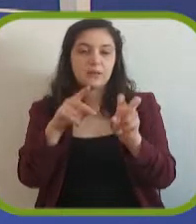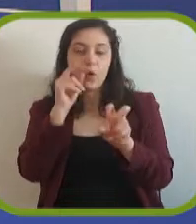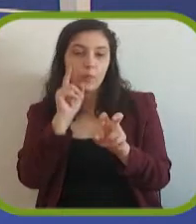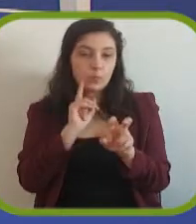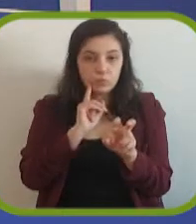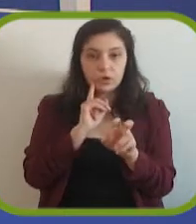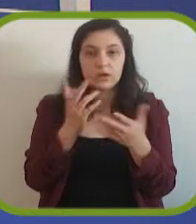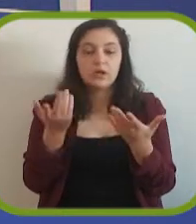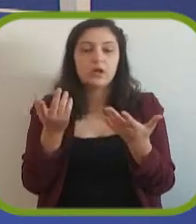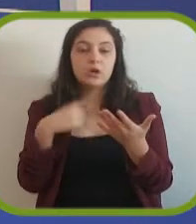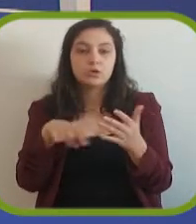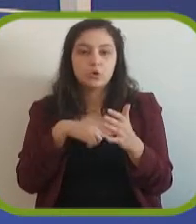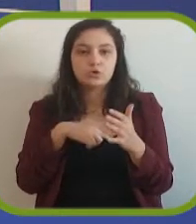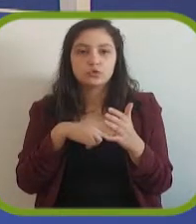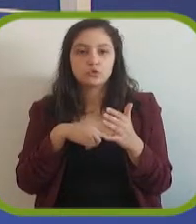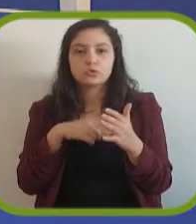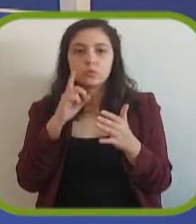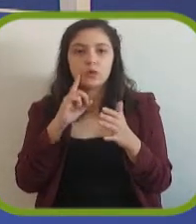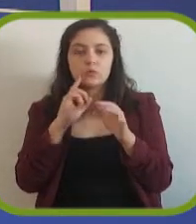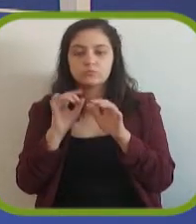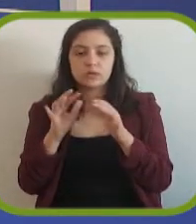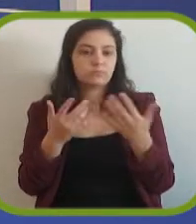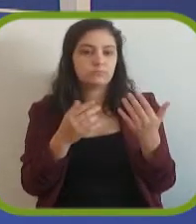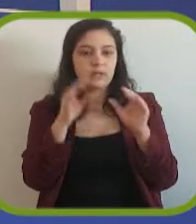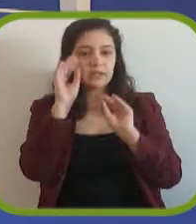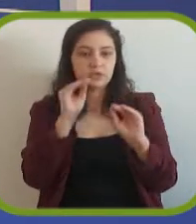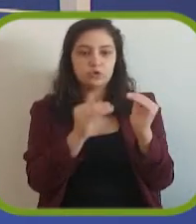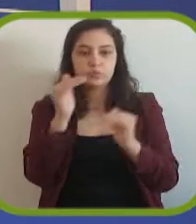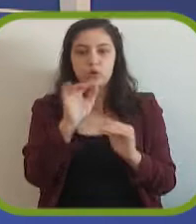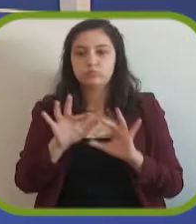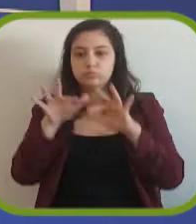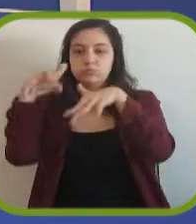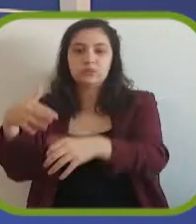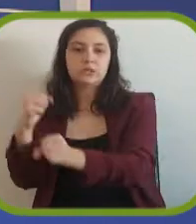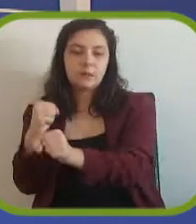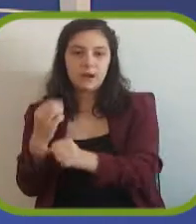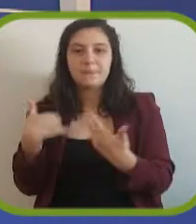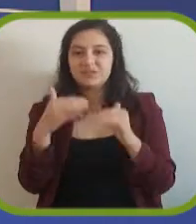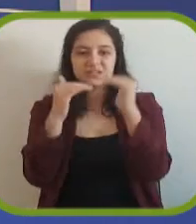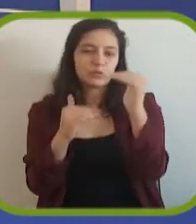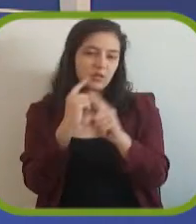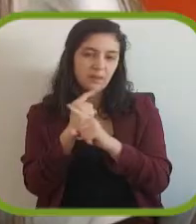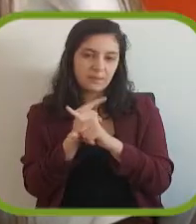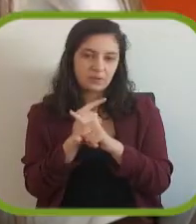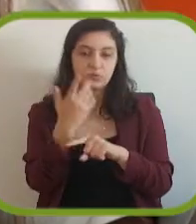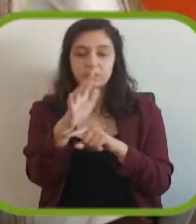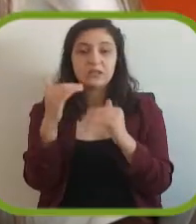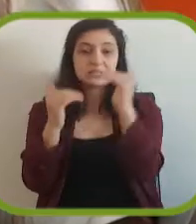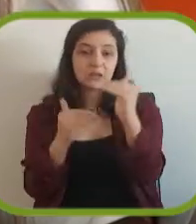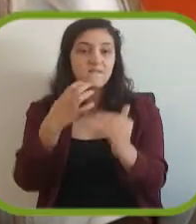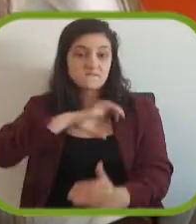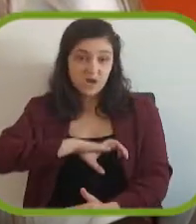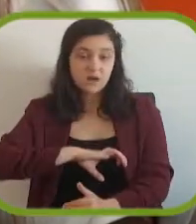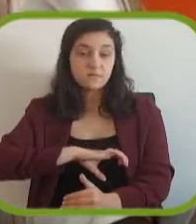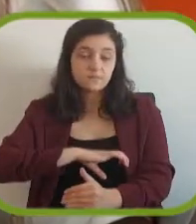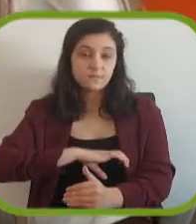género, não é? Nós temos, de facto, uma entrada massiva das mulheres no ensino superior, no mercado de trabalho, mas as desigualdades ainda persistem, designadamente